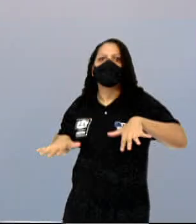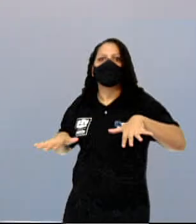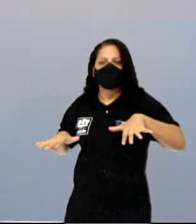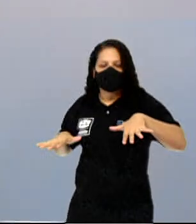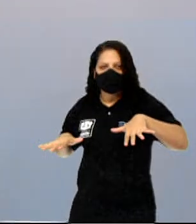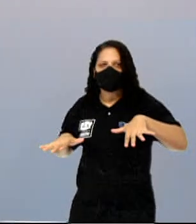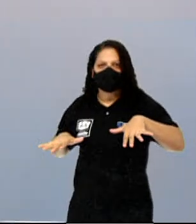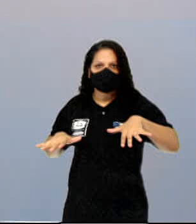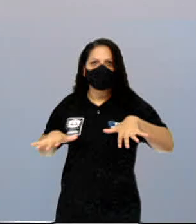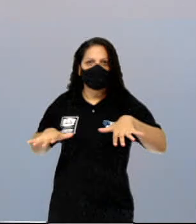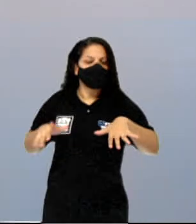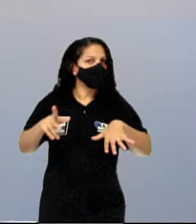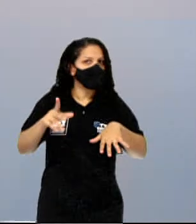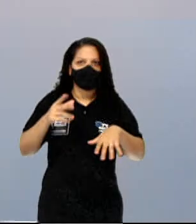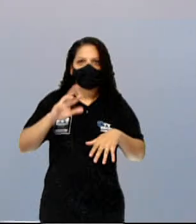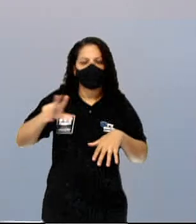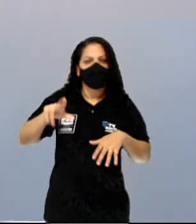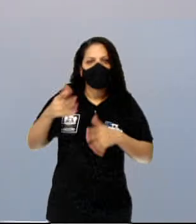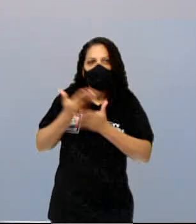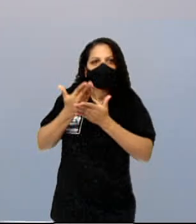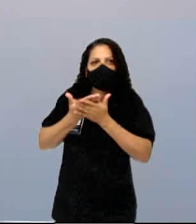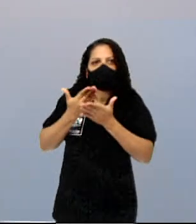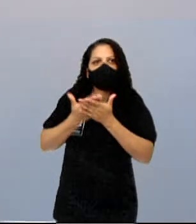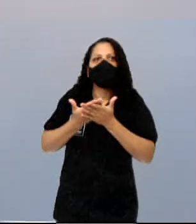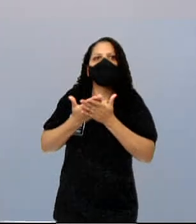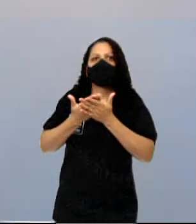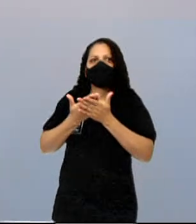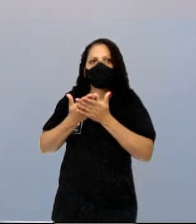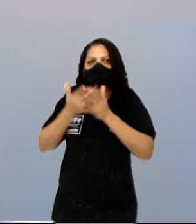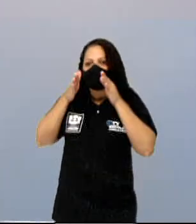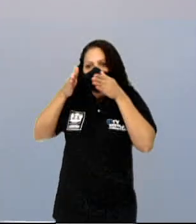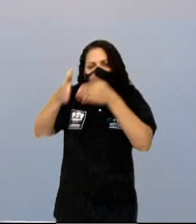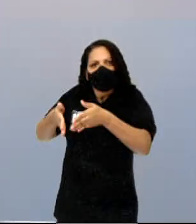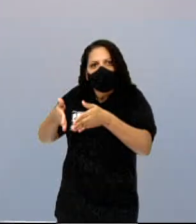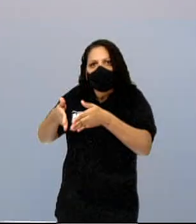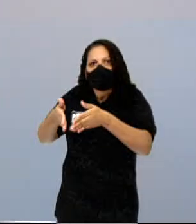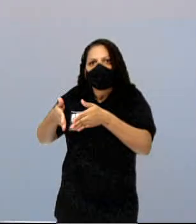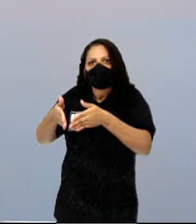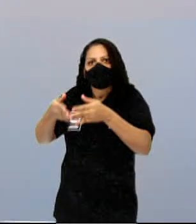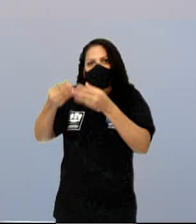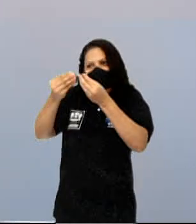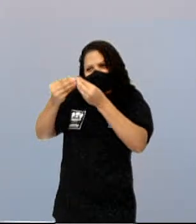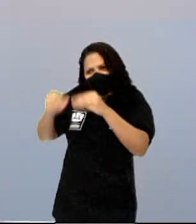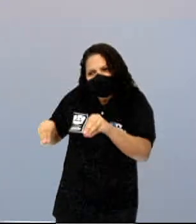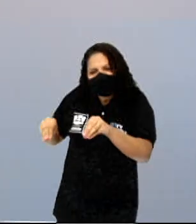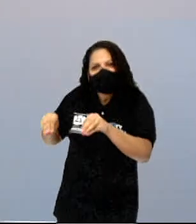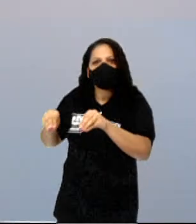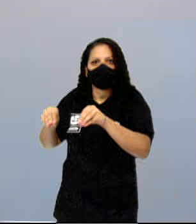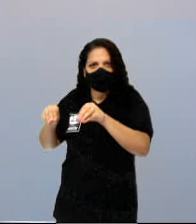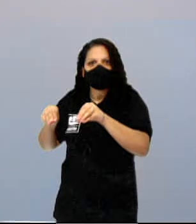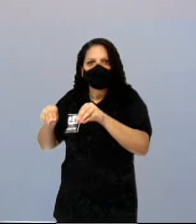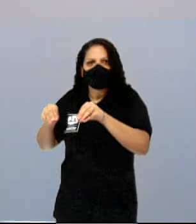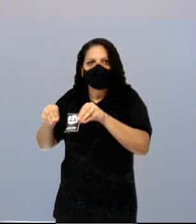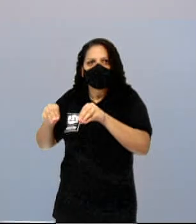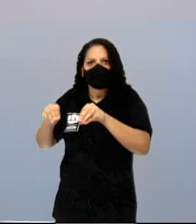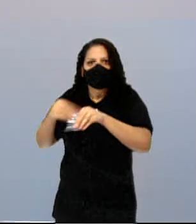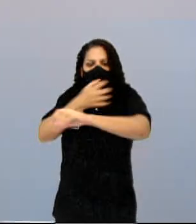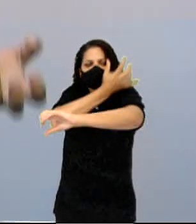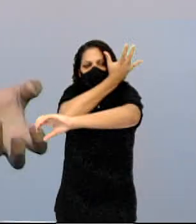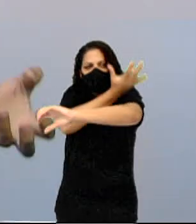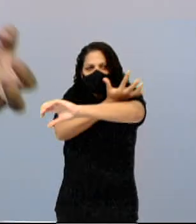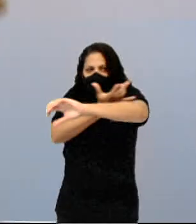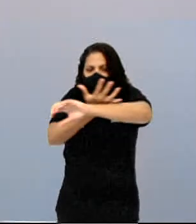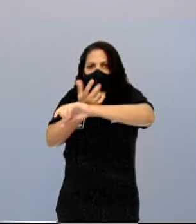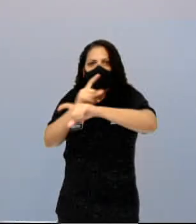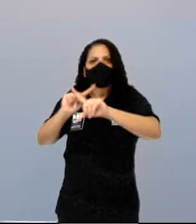do cerrado, no cerrado, porque teremos uma aula só sobre isso. Mas deixa eu só te adiantar. O cerrado, ele, junto com a